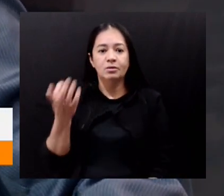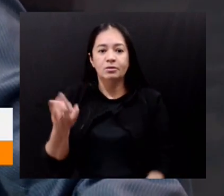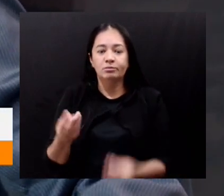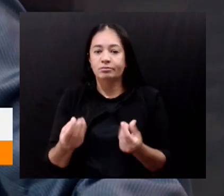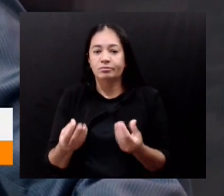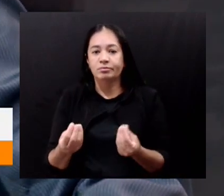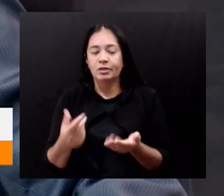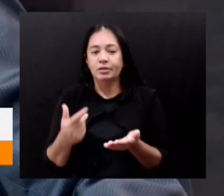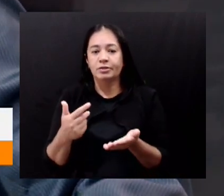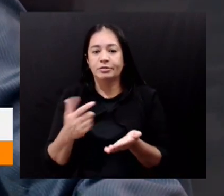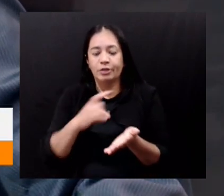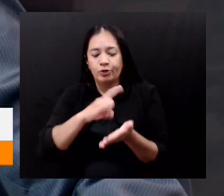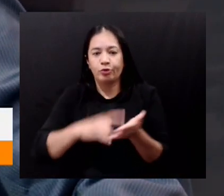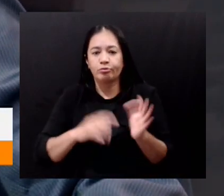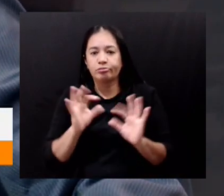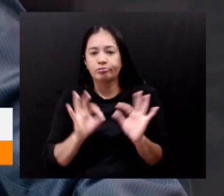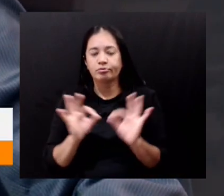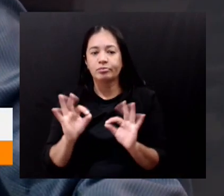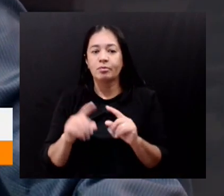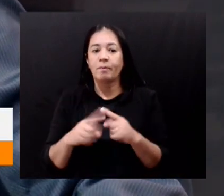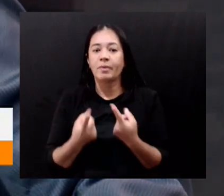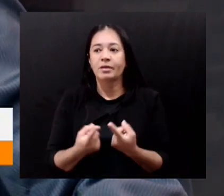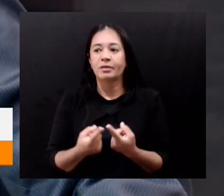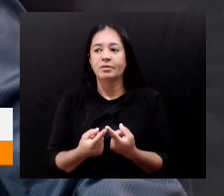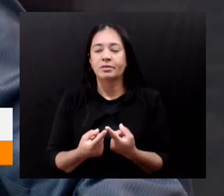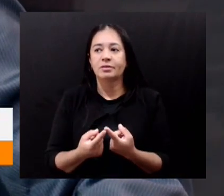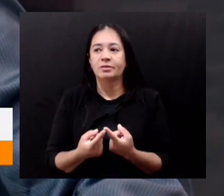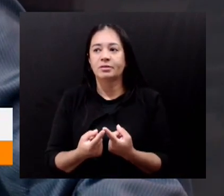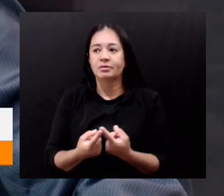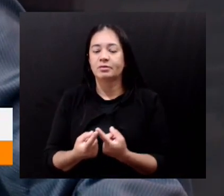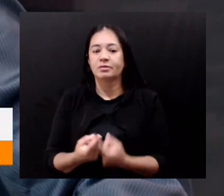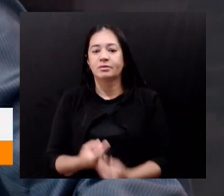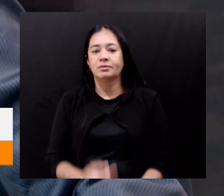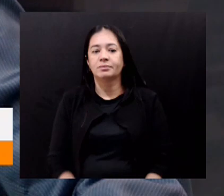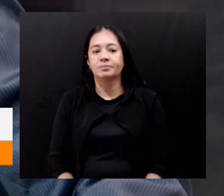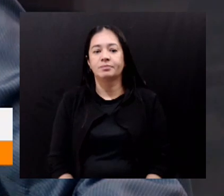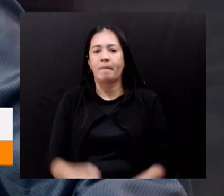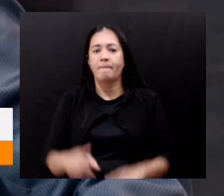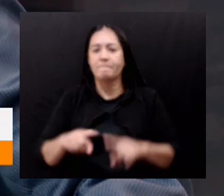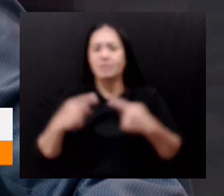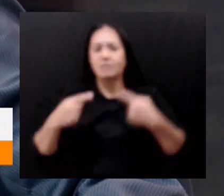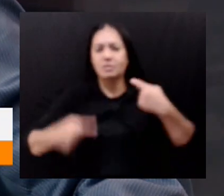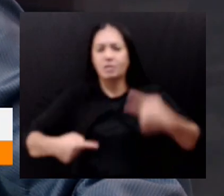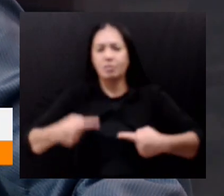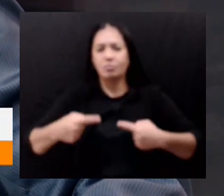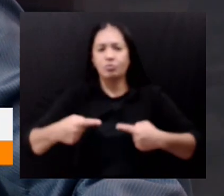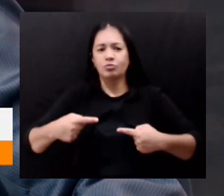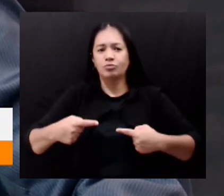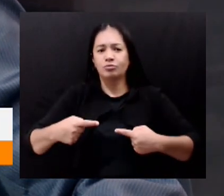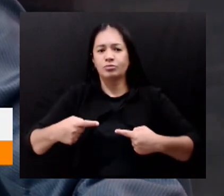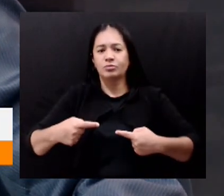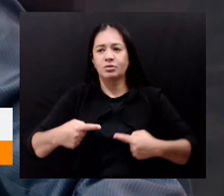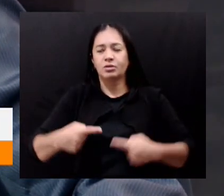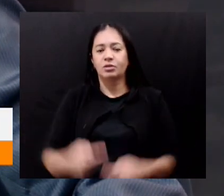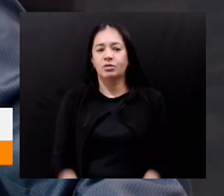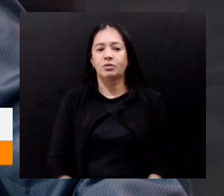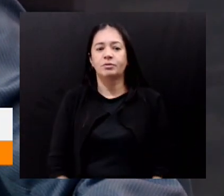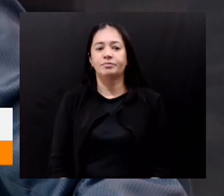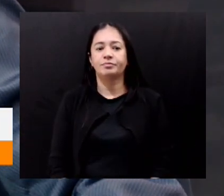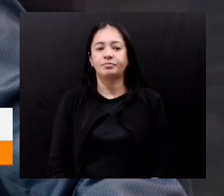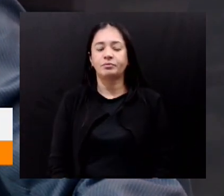Sim. assim, mas essa política mais ou menos internacional de barreiras, né, diria assim,